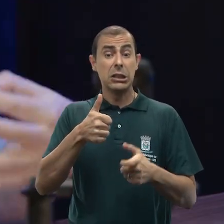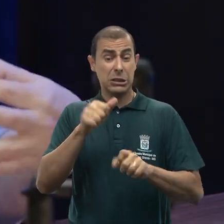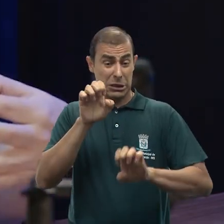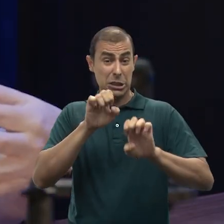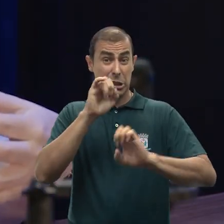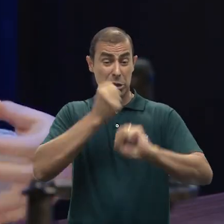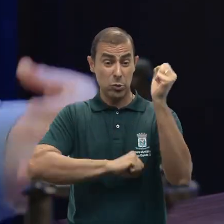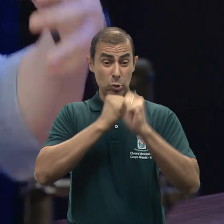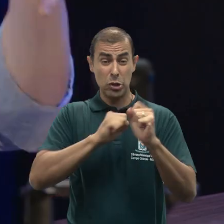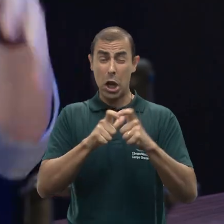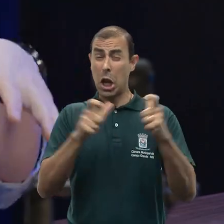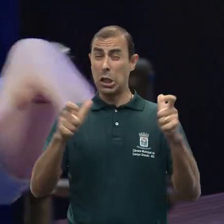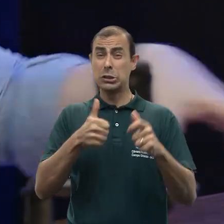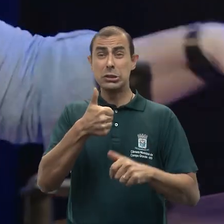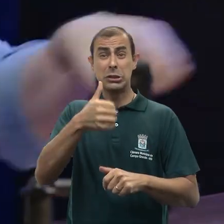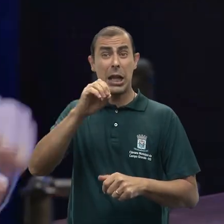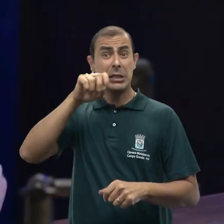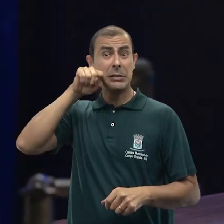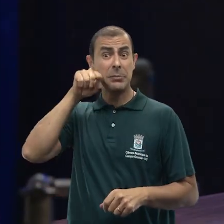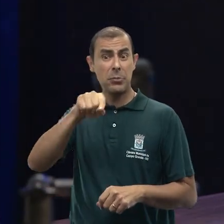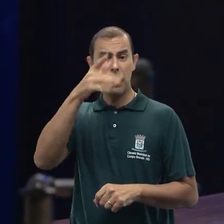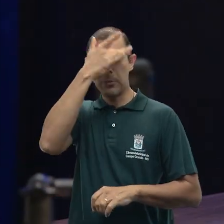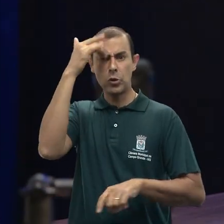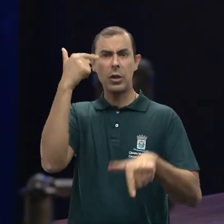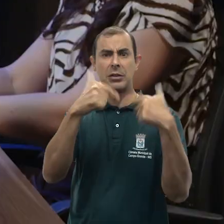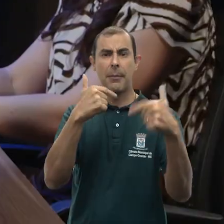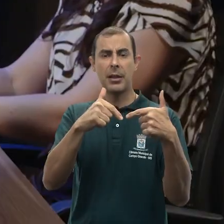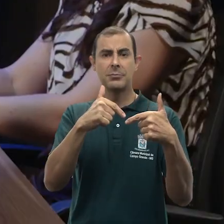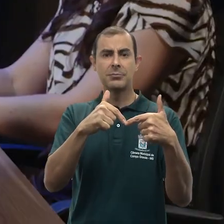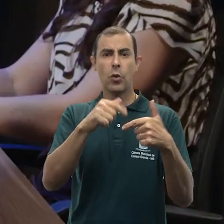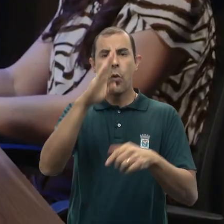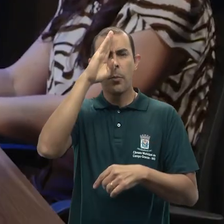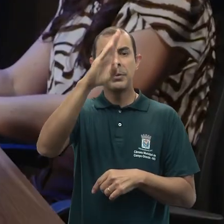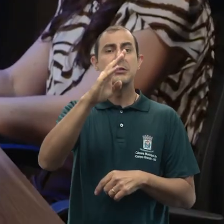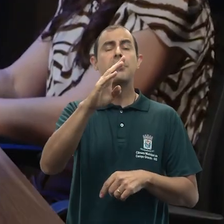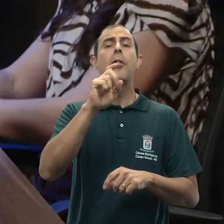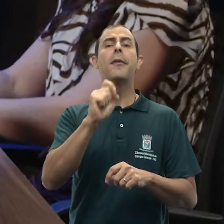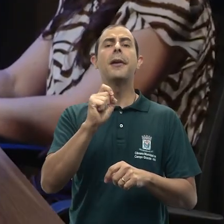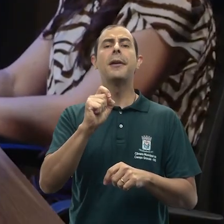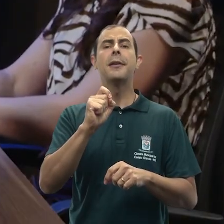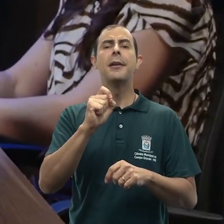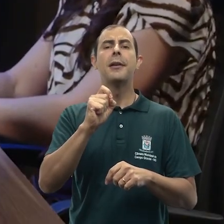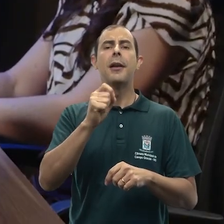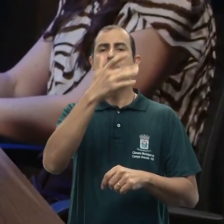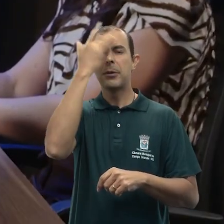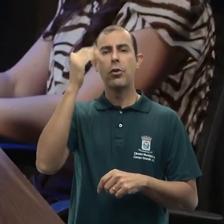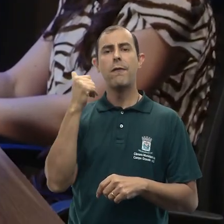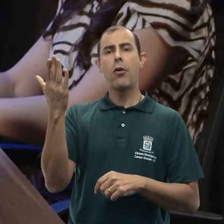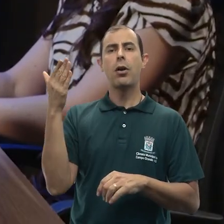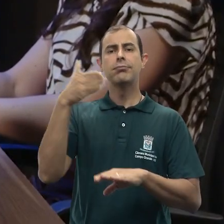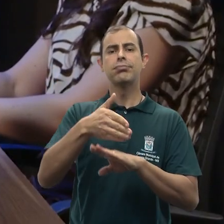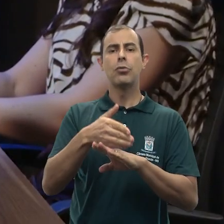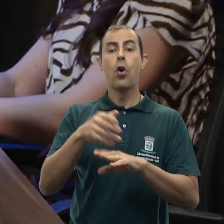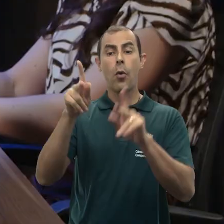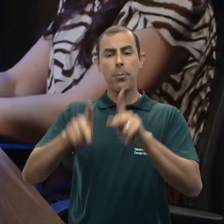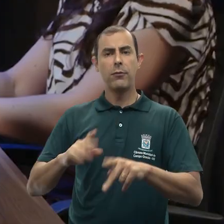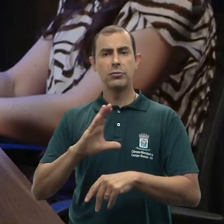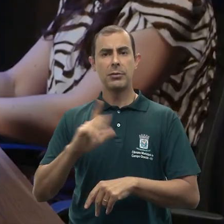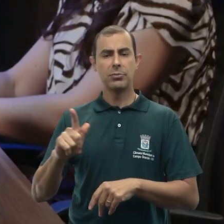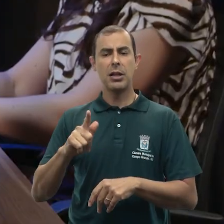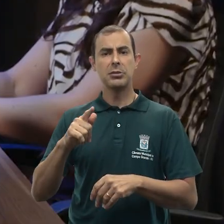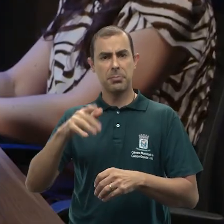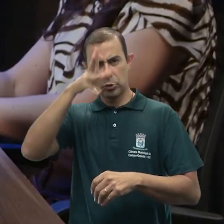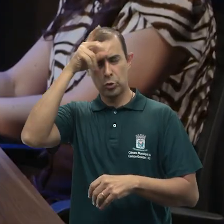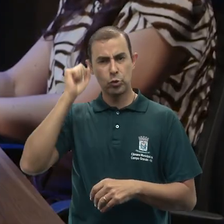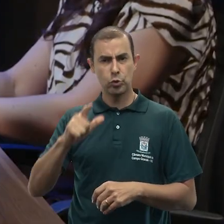principais postos de trabalho são ocupados por pessoas que vieram de fora. Para o jovem de Campo Grande, para a população do Mato Grosso do Sul, o único espaço aberto